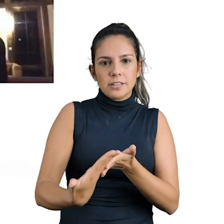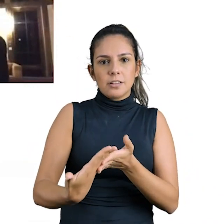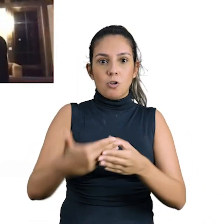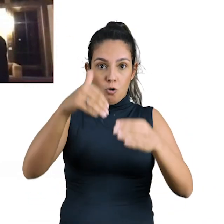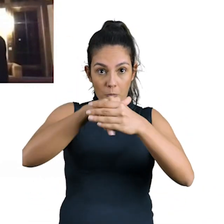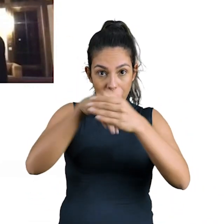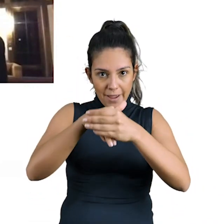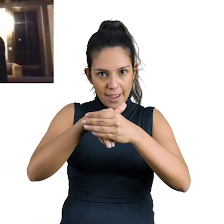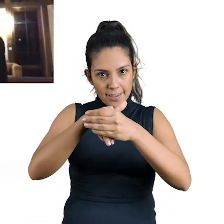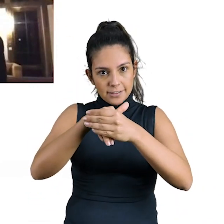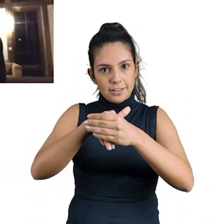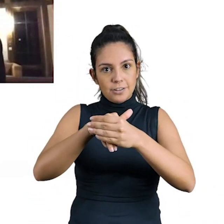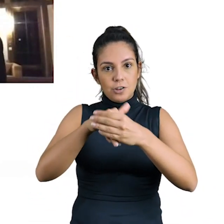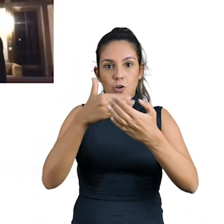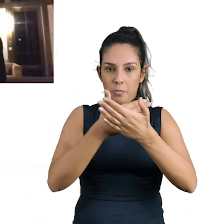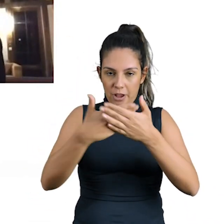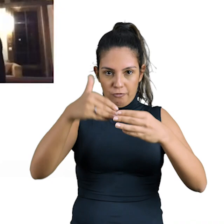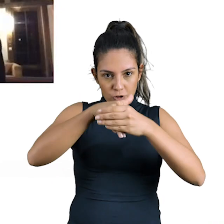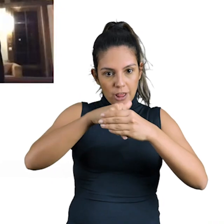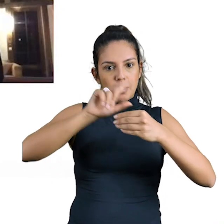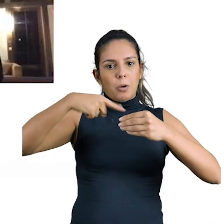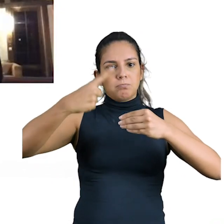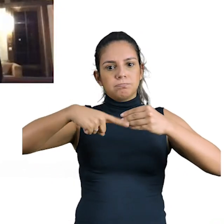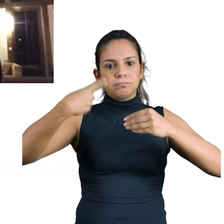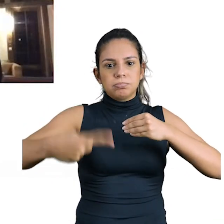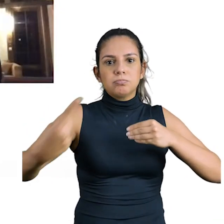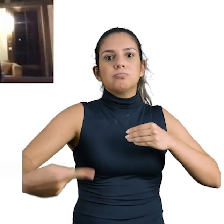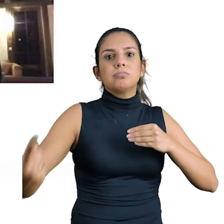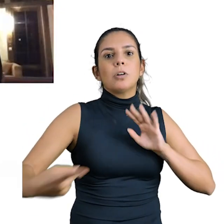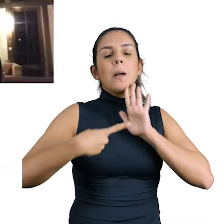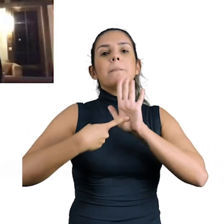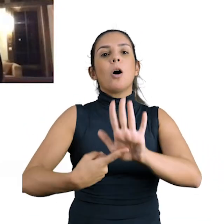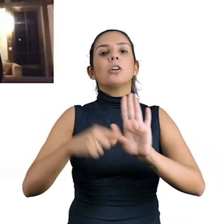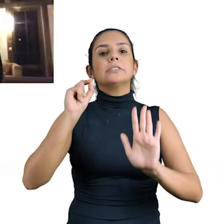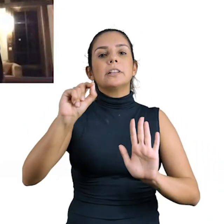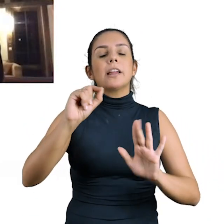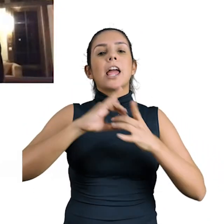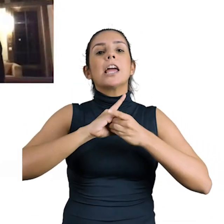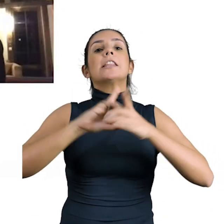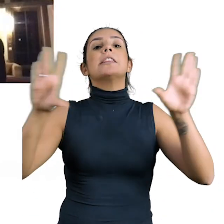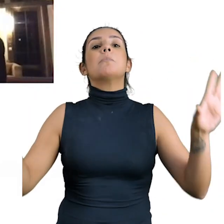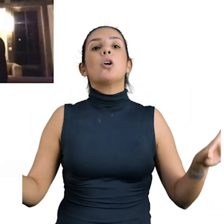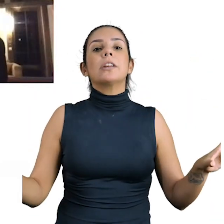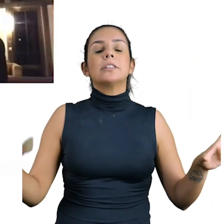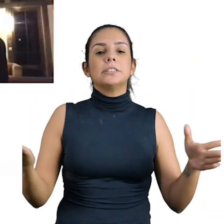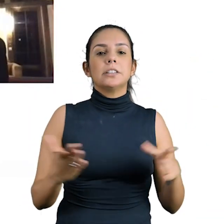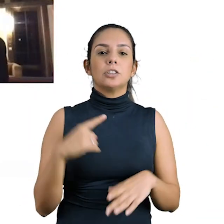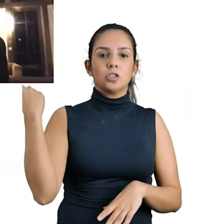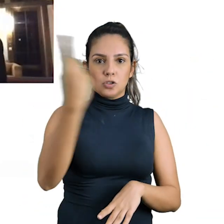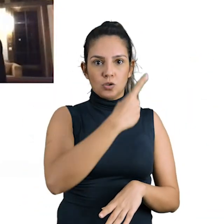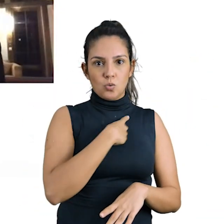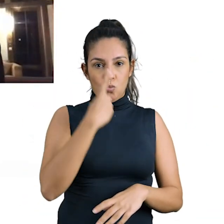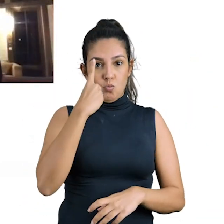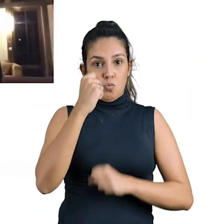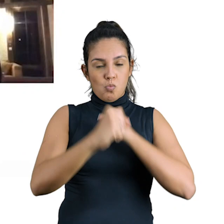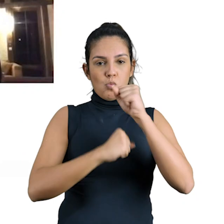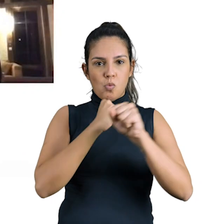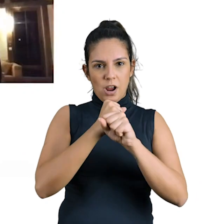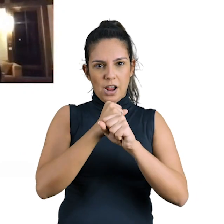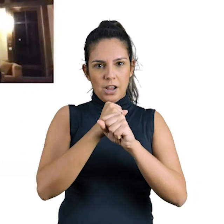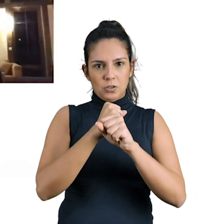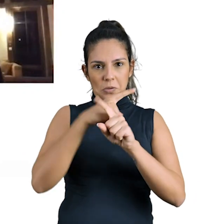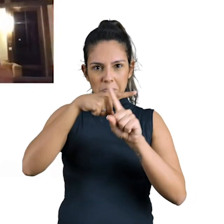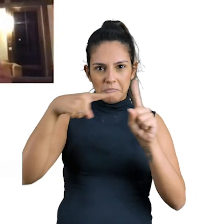com a eleição. E tudo que o governo tem feito desde então, nesse seu 1 ano e meio de atividade,